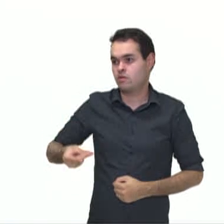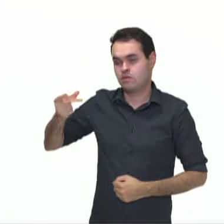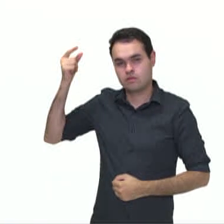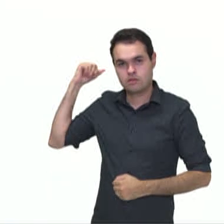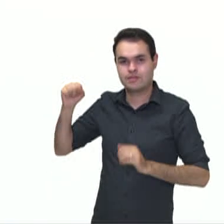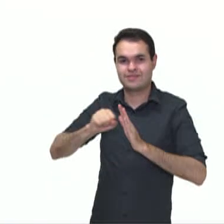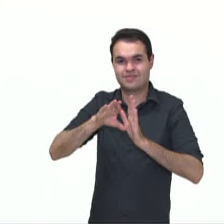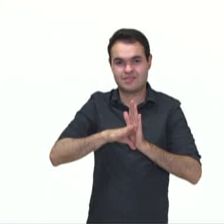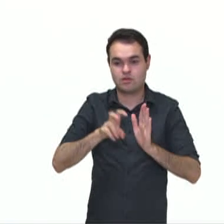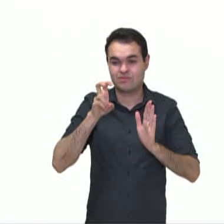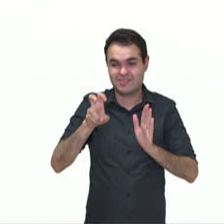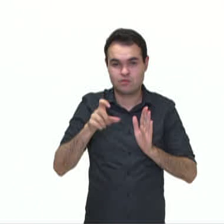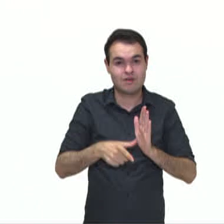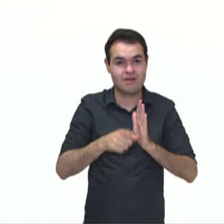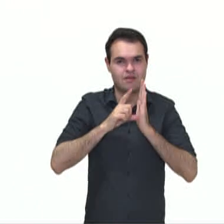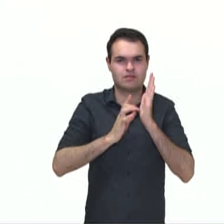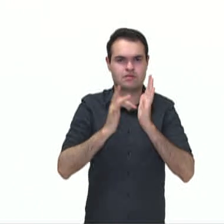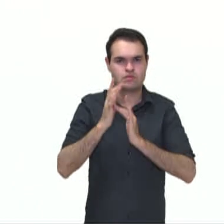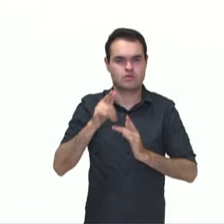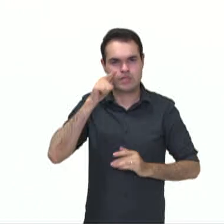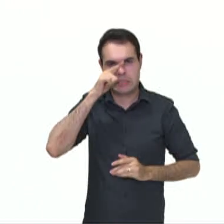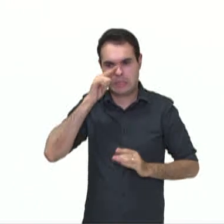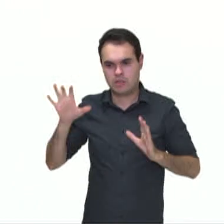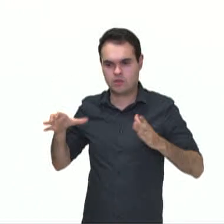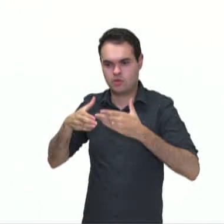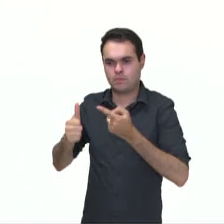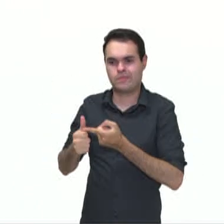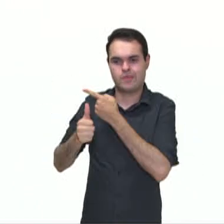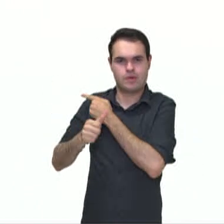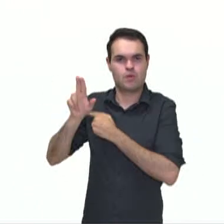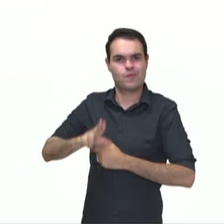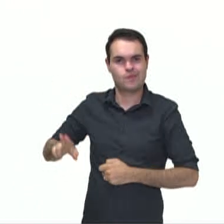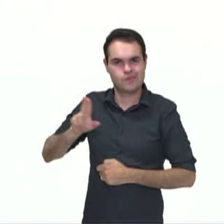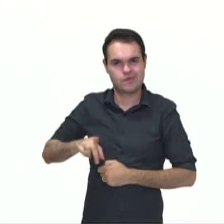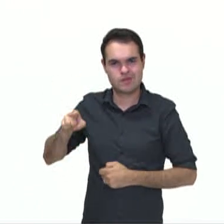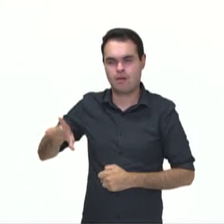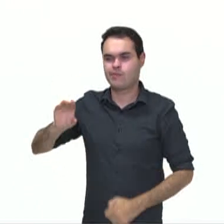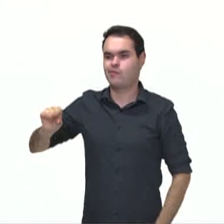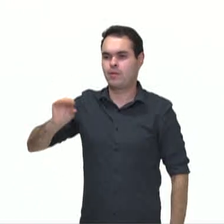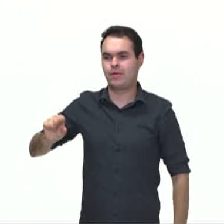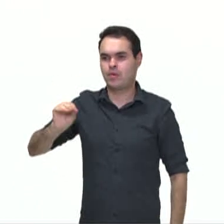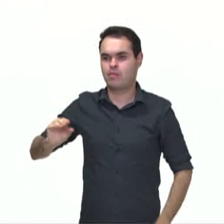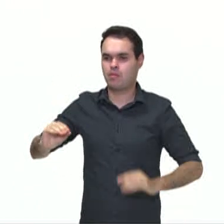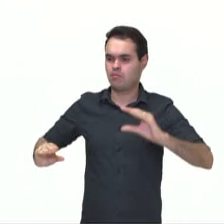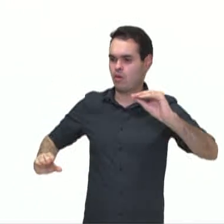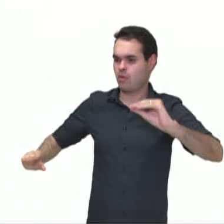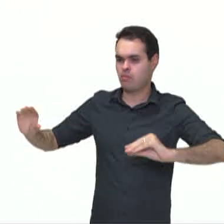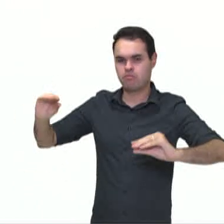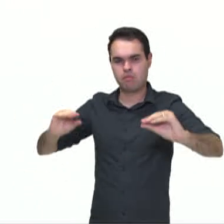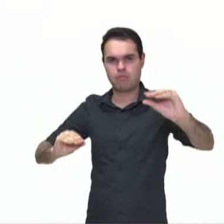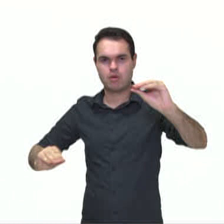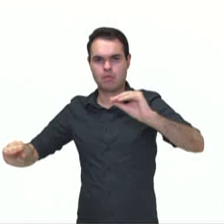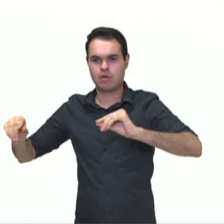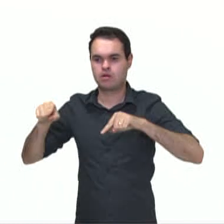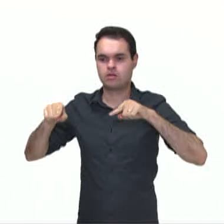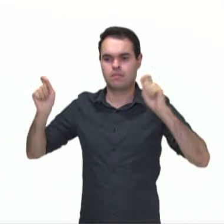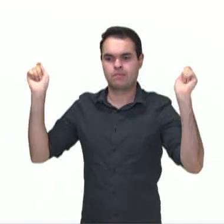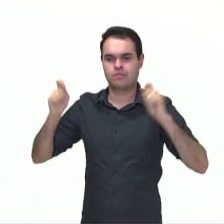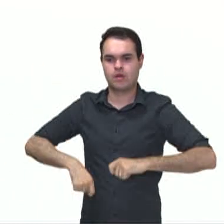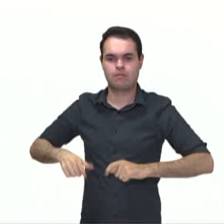século V a.C. Os gregos foram os primeiros a utilizarem a oratória como possibilidade